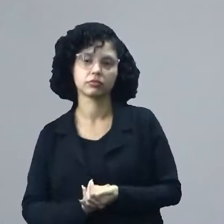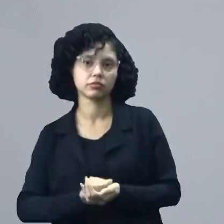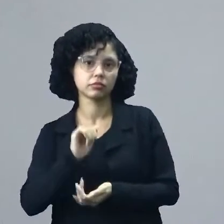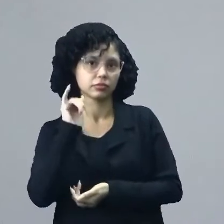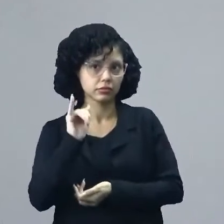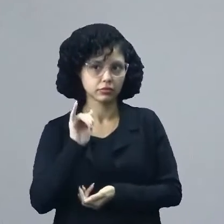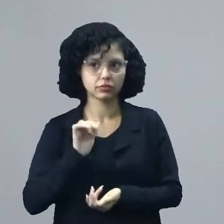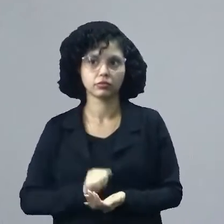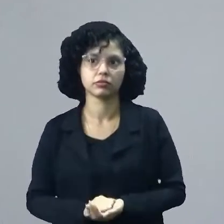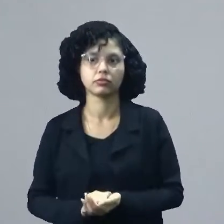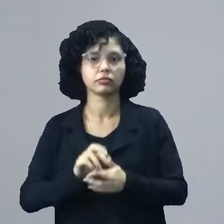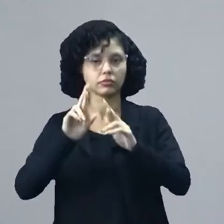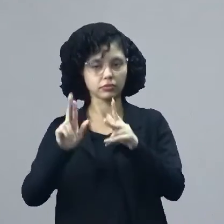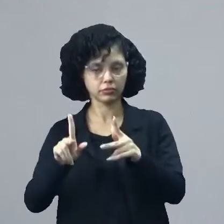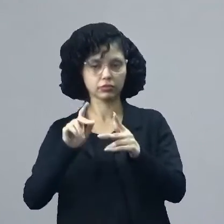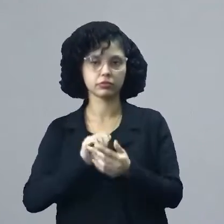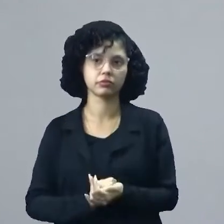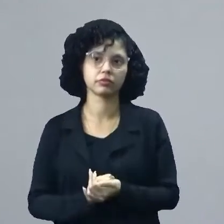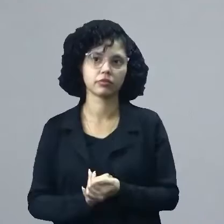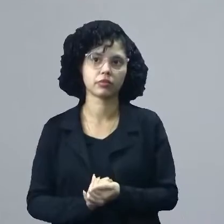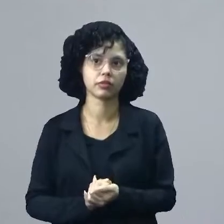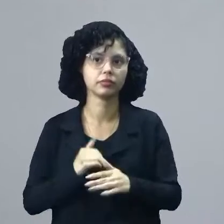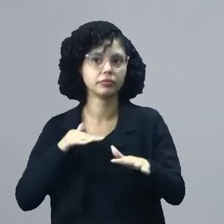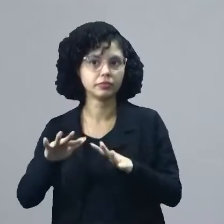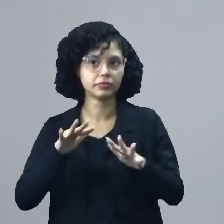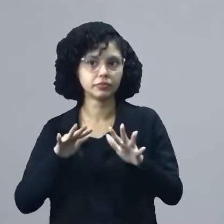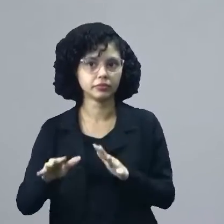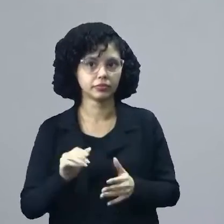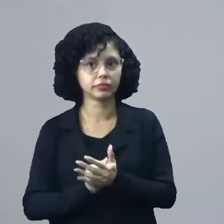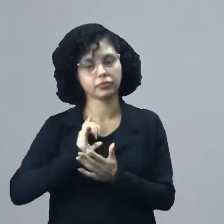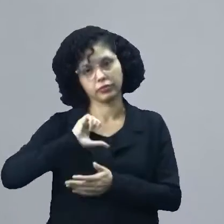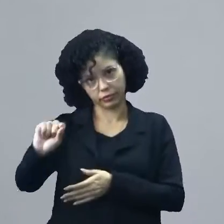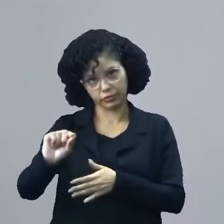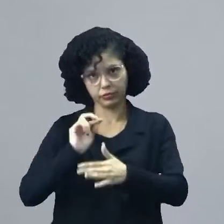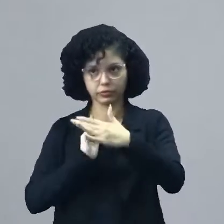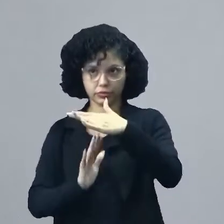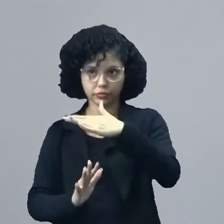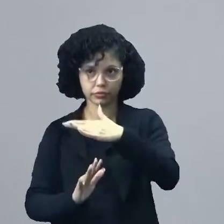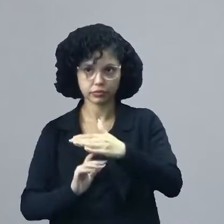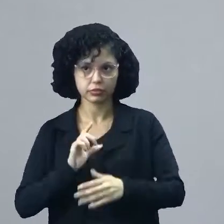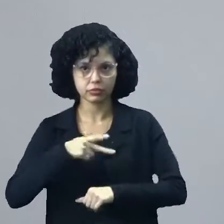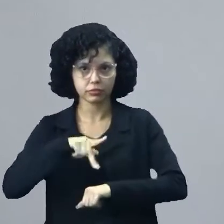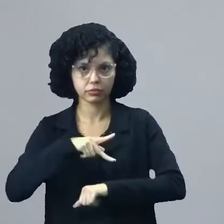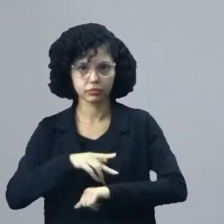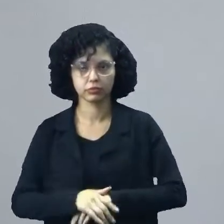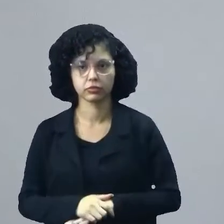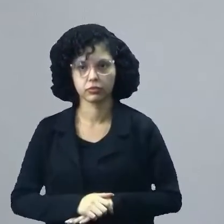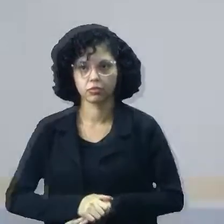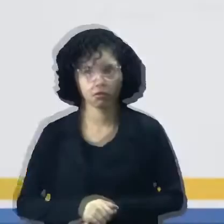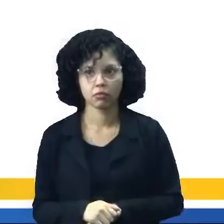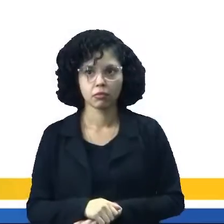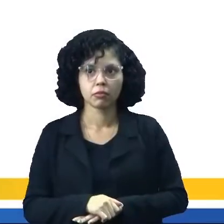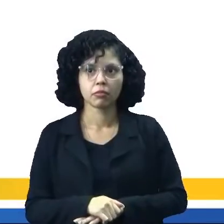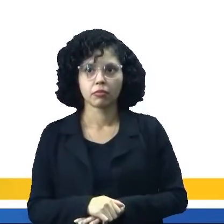o E para imigração, que a imigração seria aí o movimento de saída do país, tá?